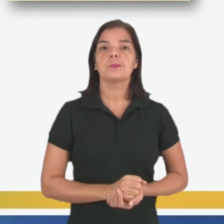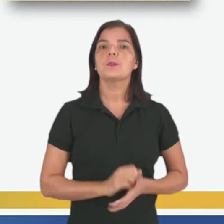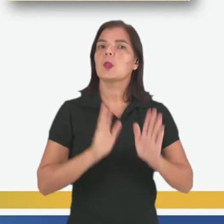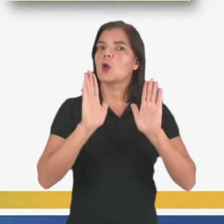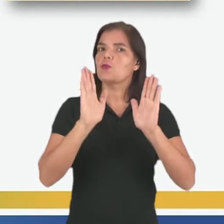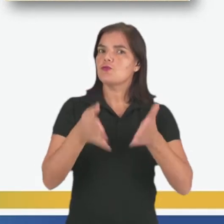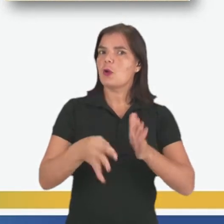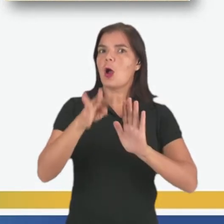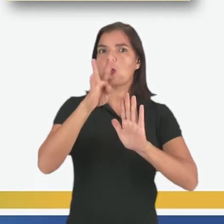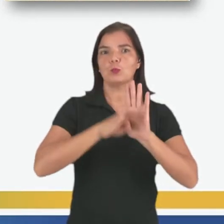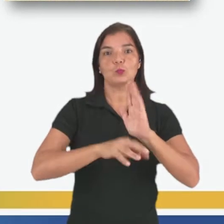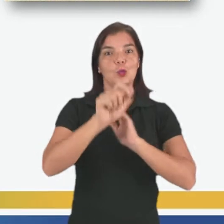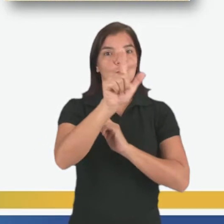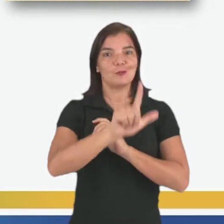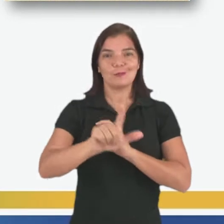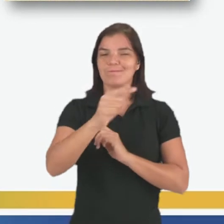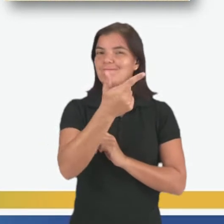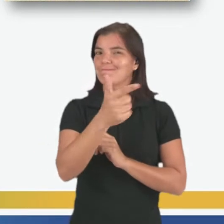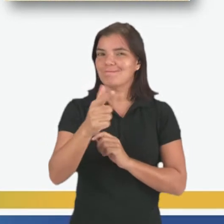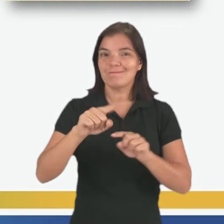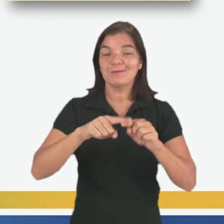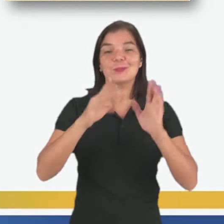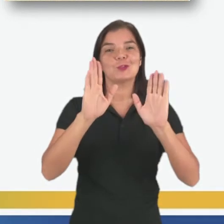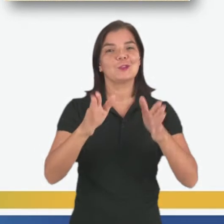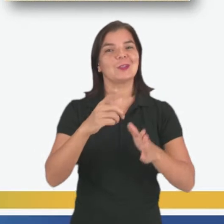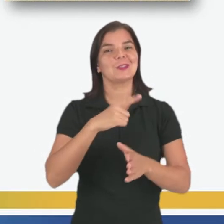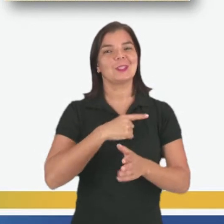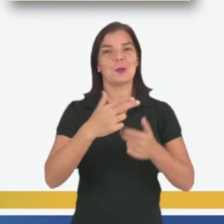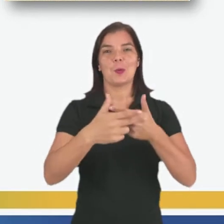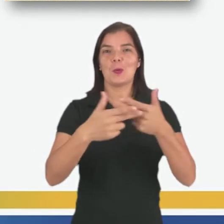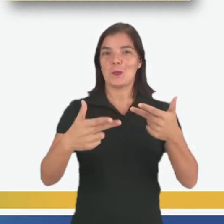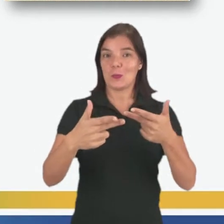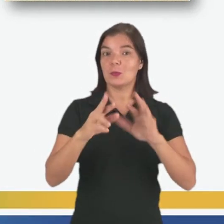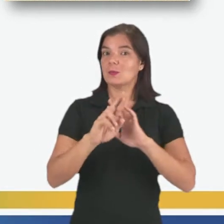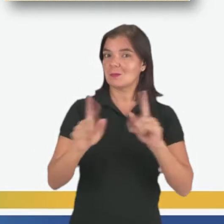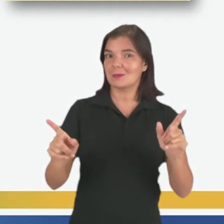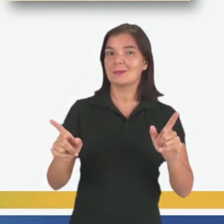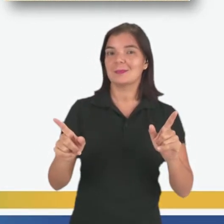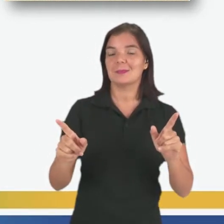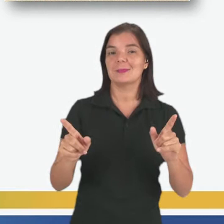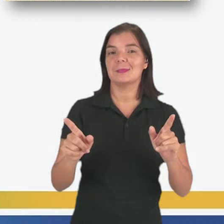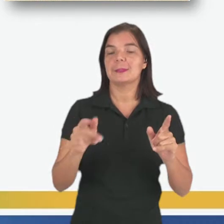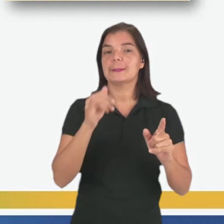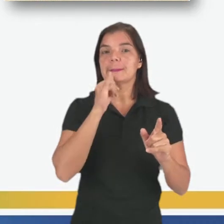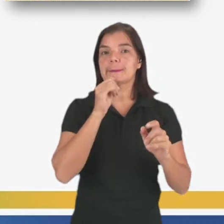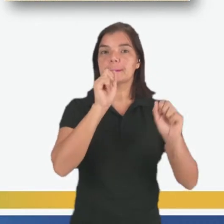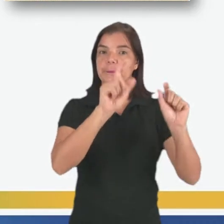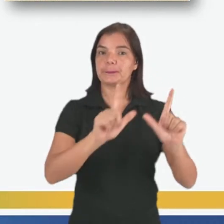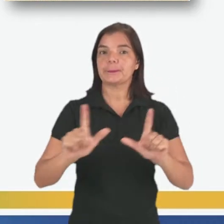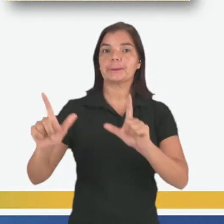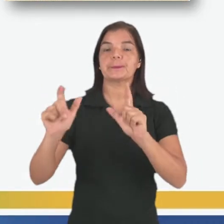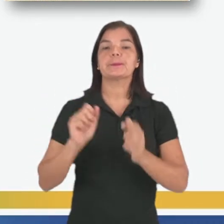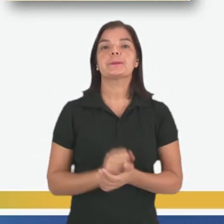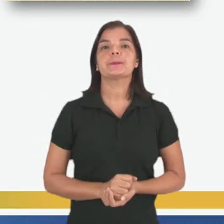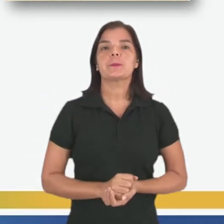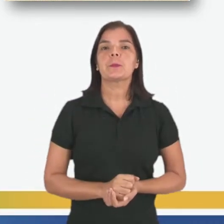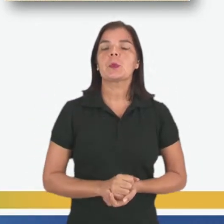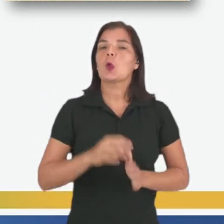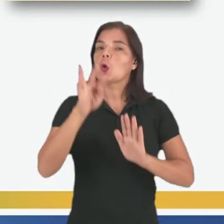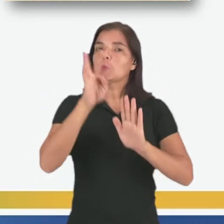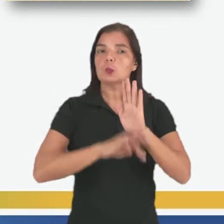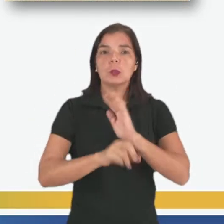Já o texto não literário, nós já temos aí algo totalmente diferente, acompanhando no slide. O texto